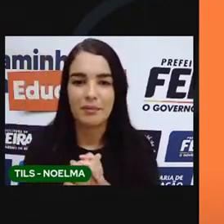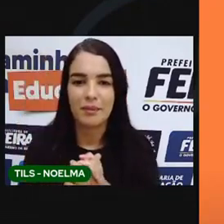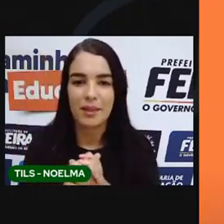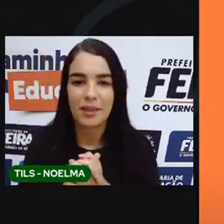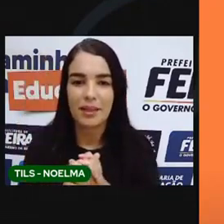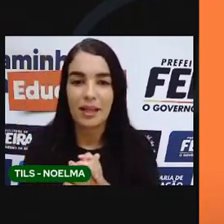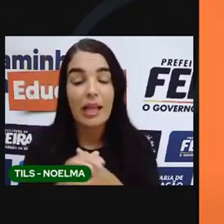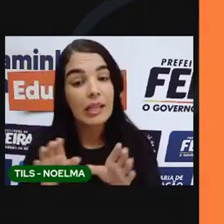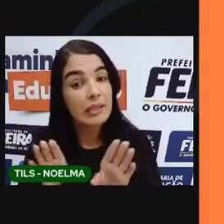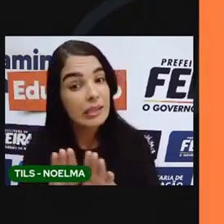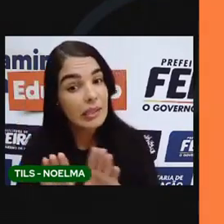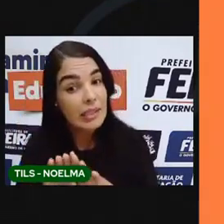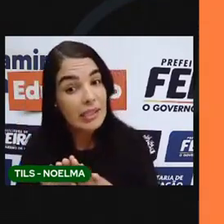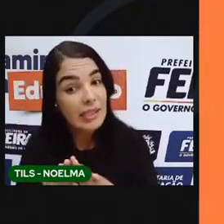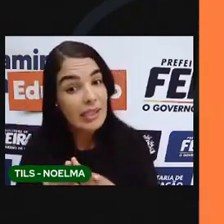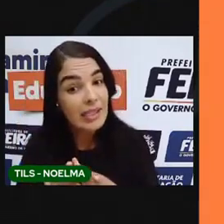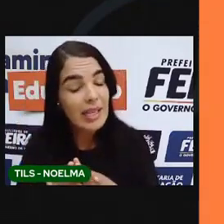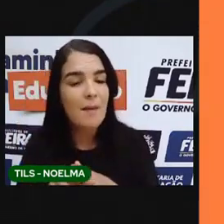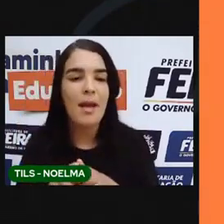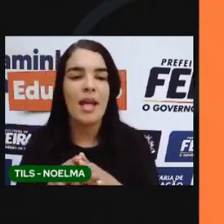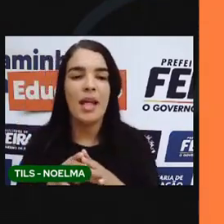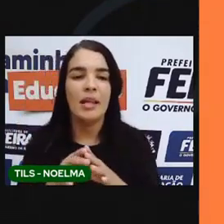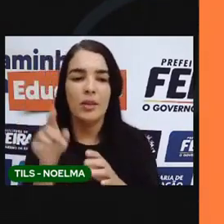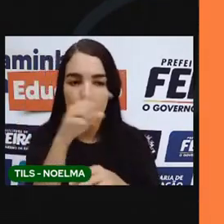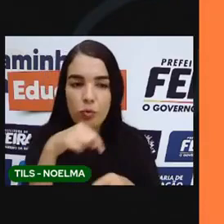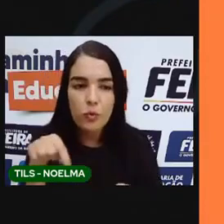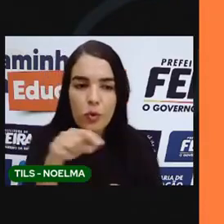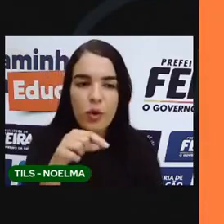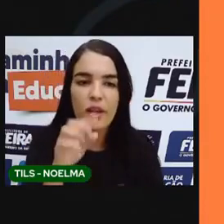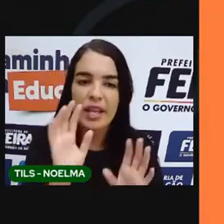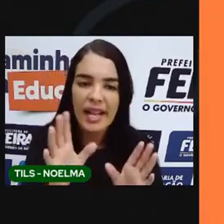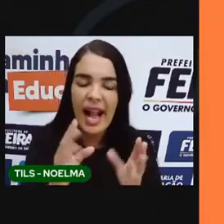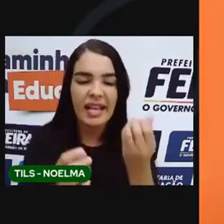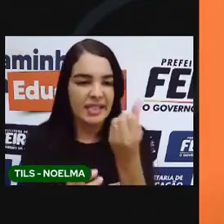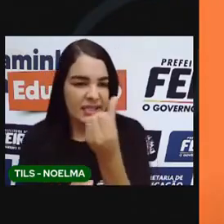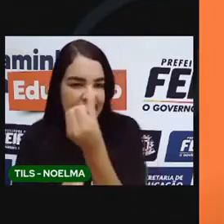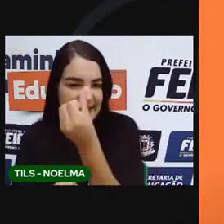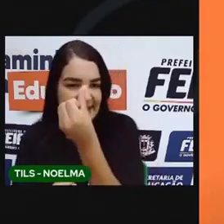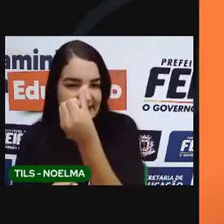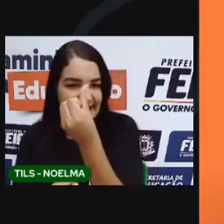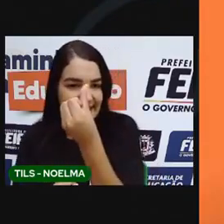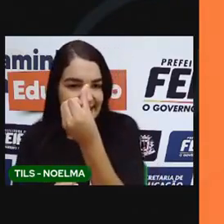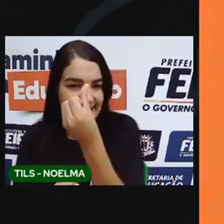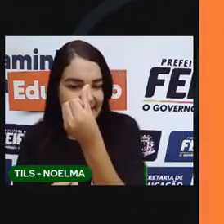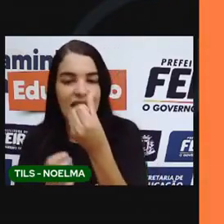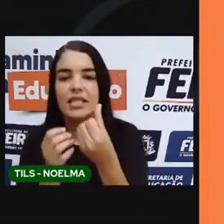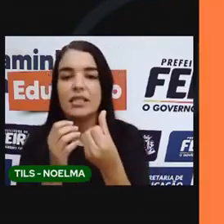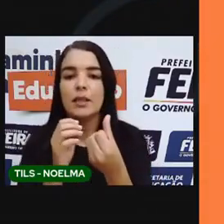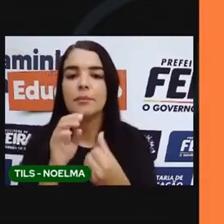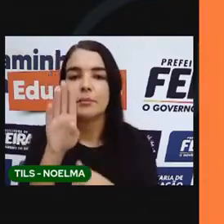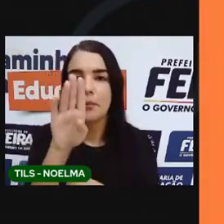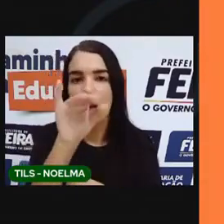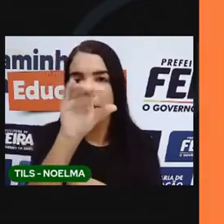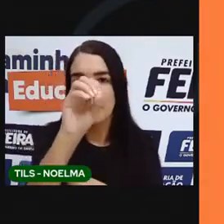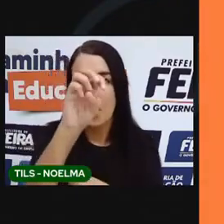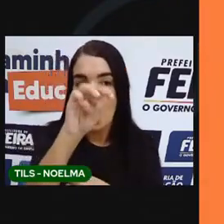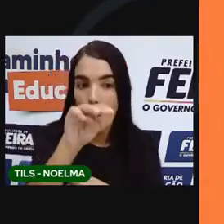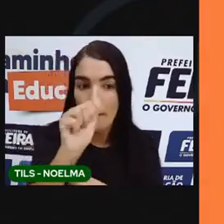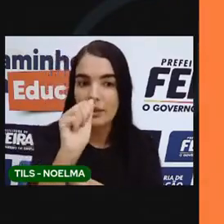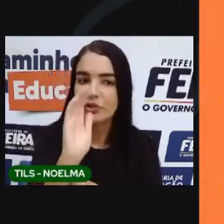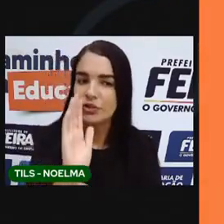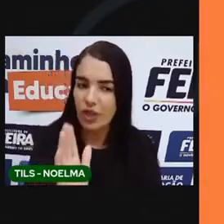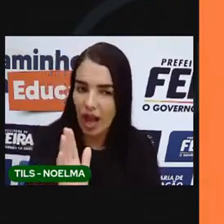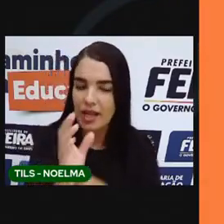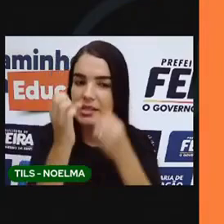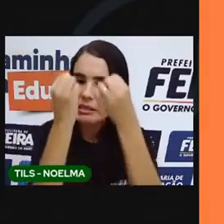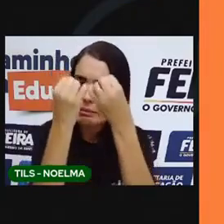E nós já falamos aqui sobre os 6 biomas brasileiros, né? Os 6